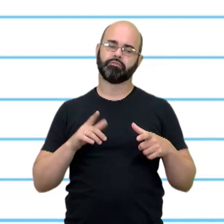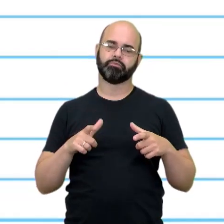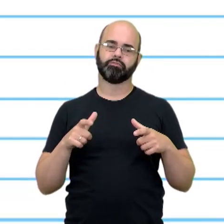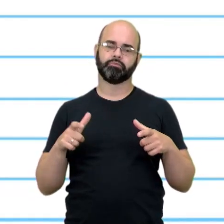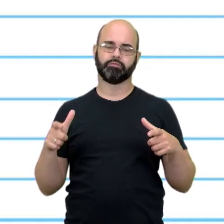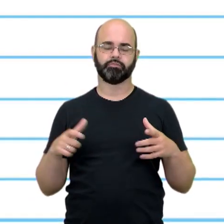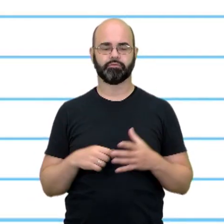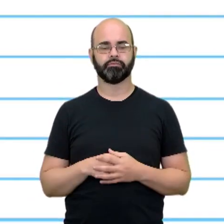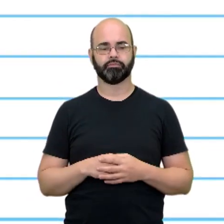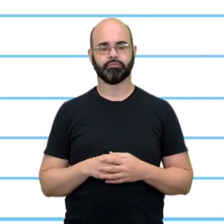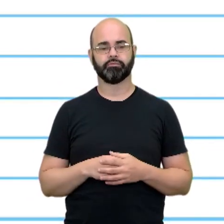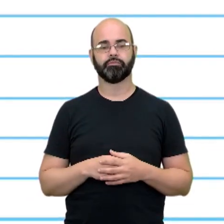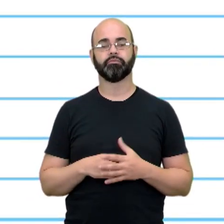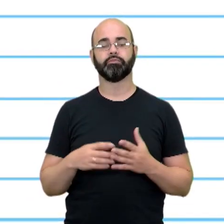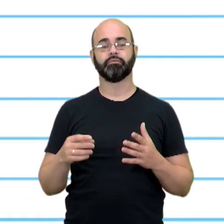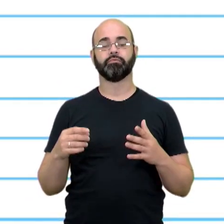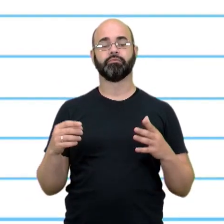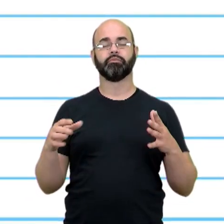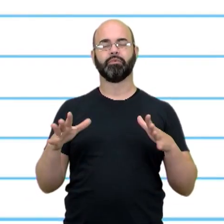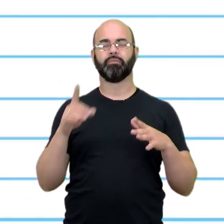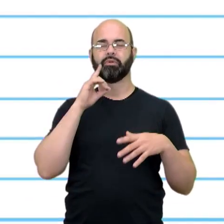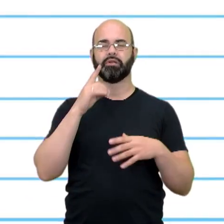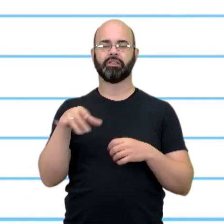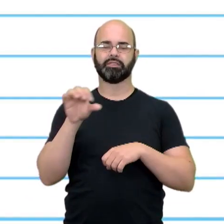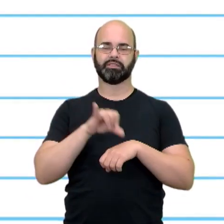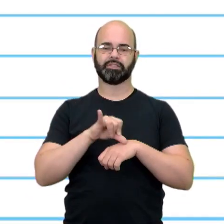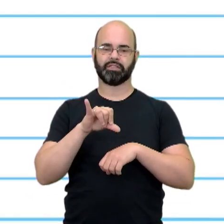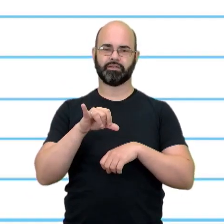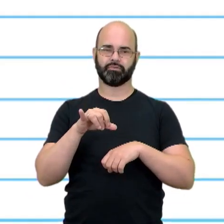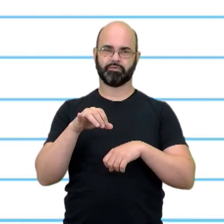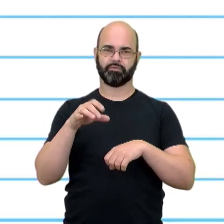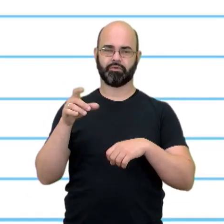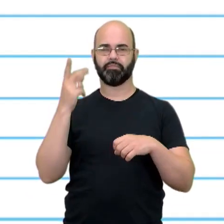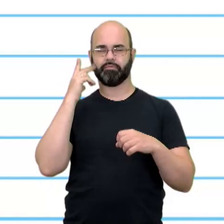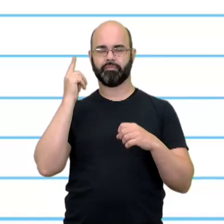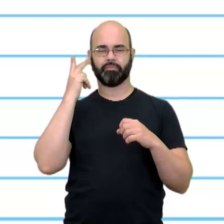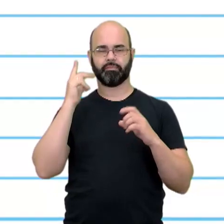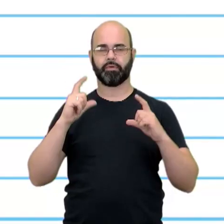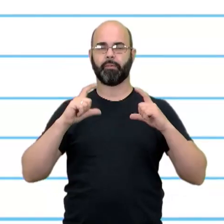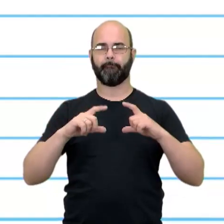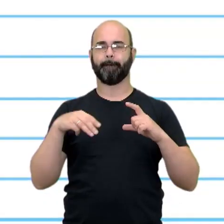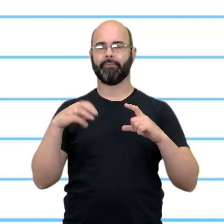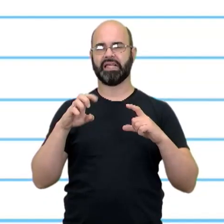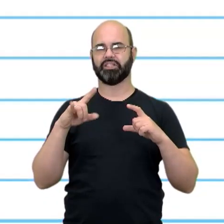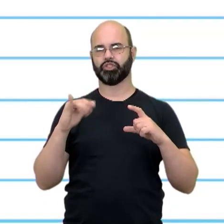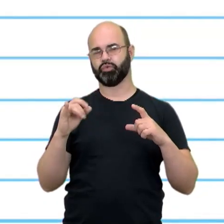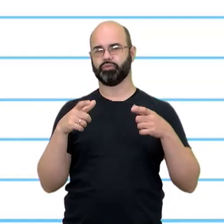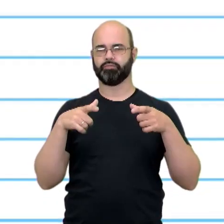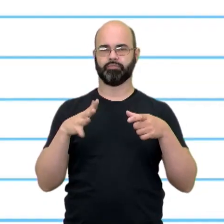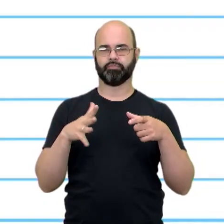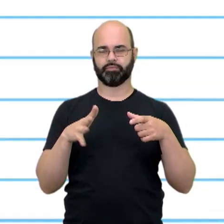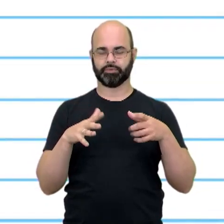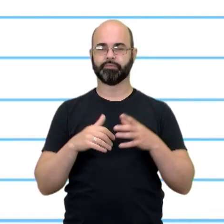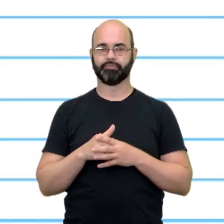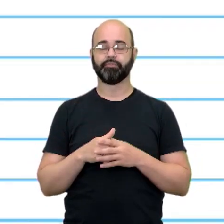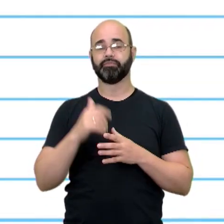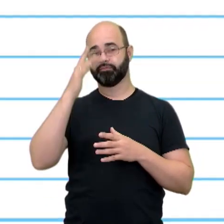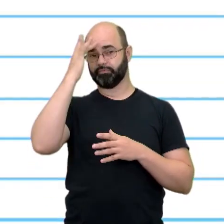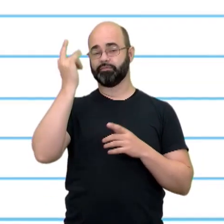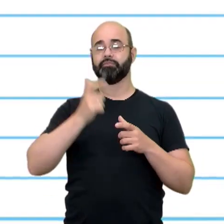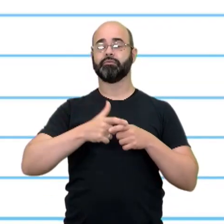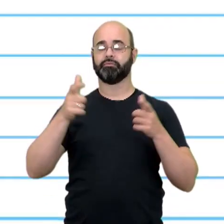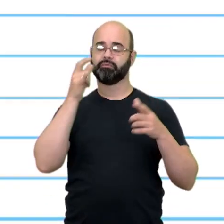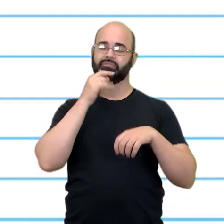mais significativo para os centros de tamanho médio. De forma geral, muitas pessoas estão deixando as capitais dos estados para morarem em cidades